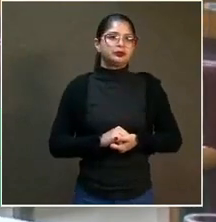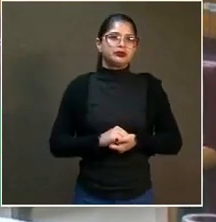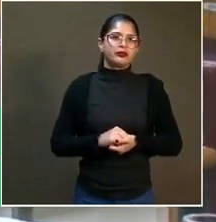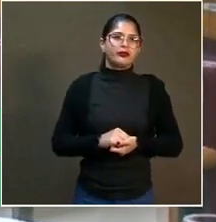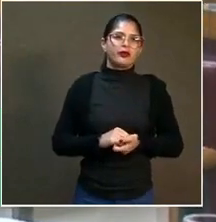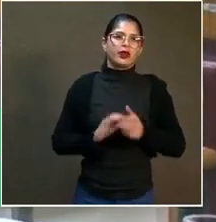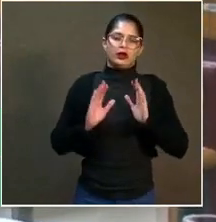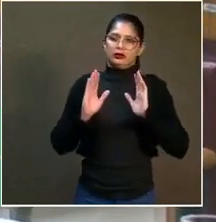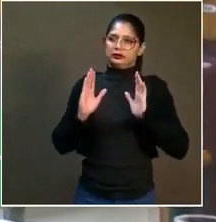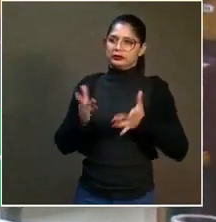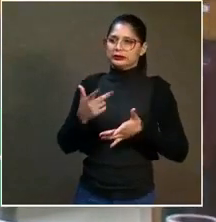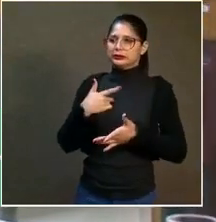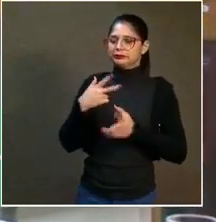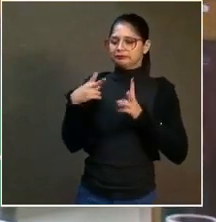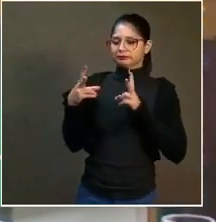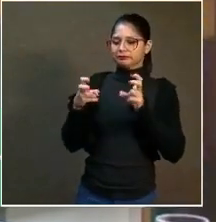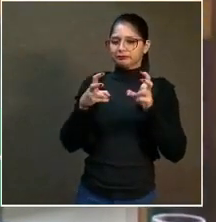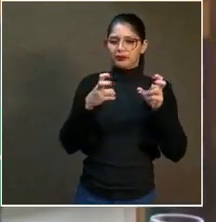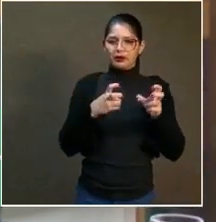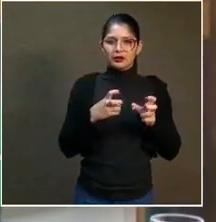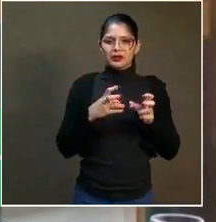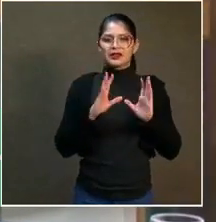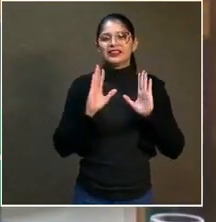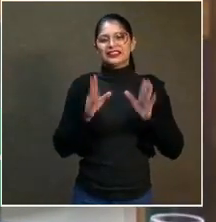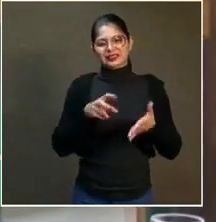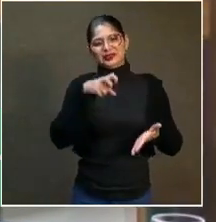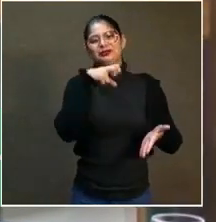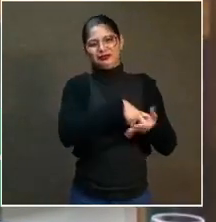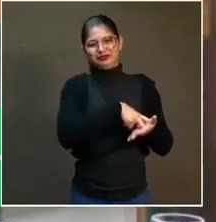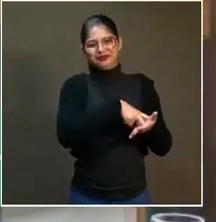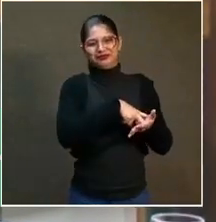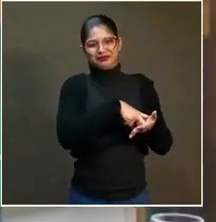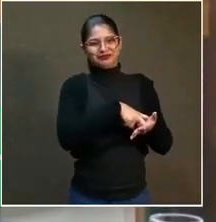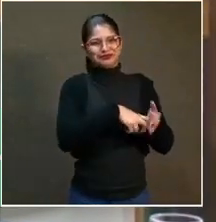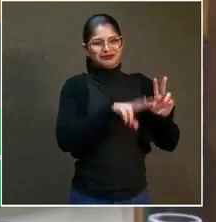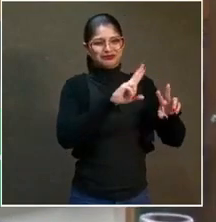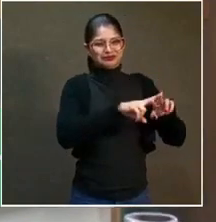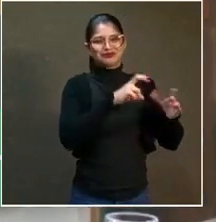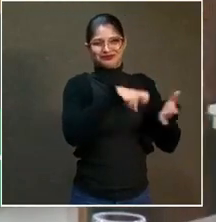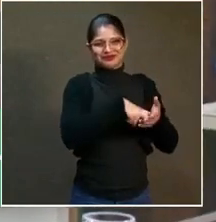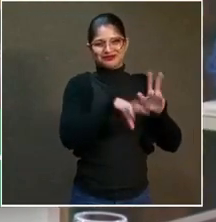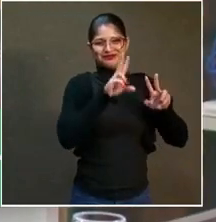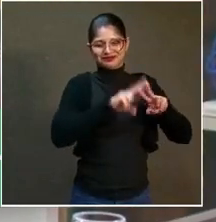de imediato, vi que era caso de condenação. De imediato.